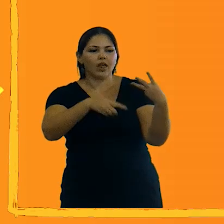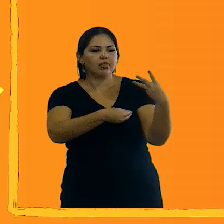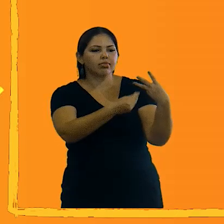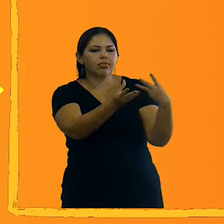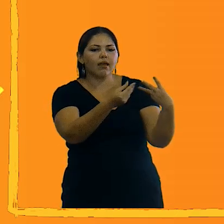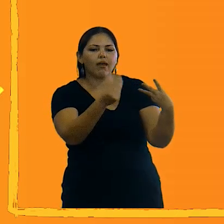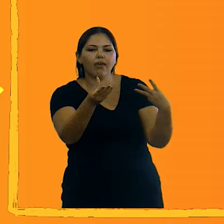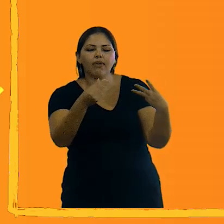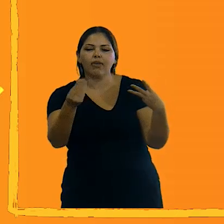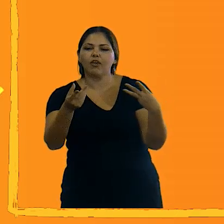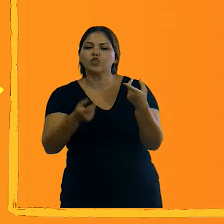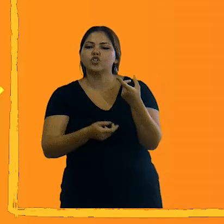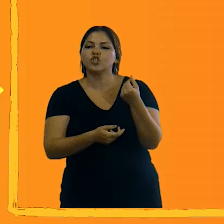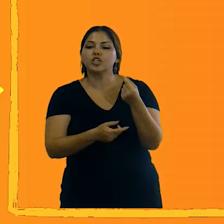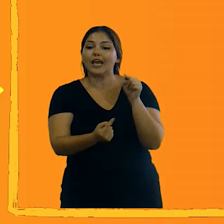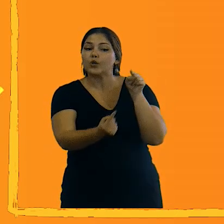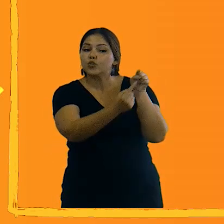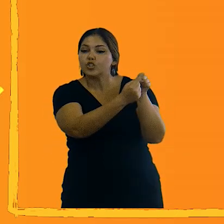pra